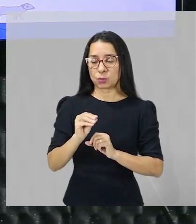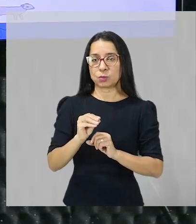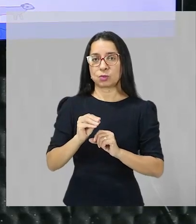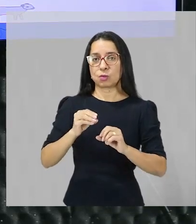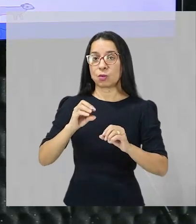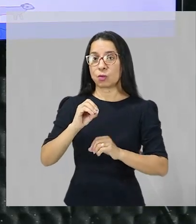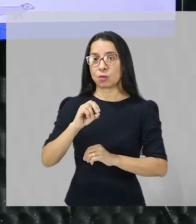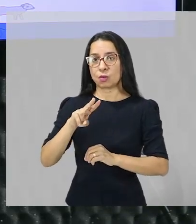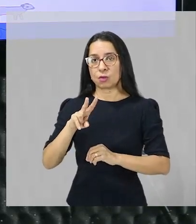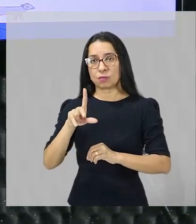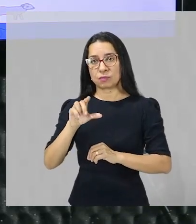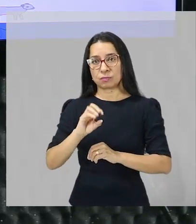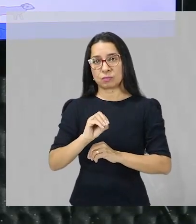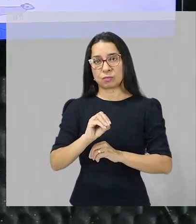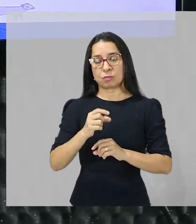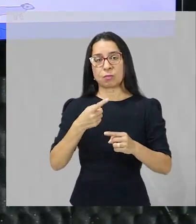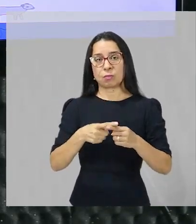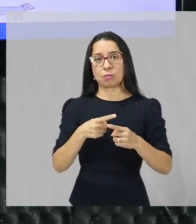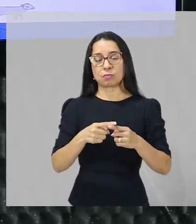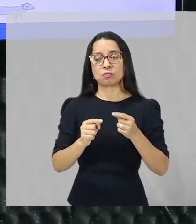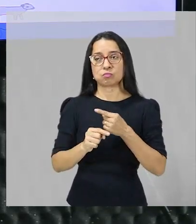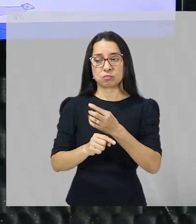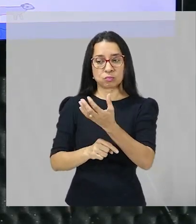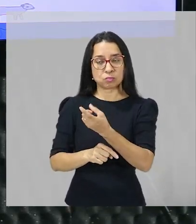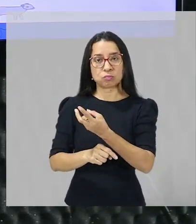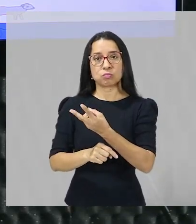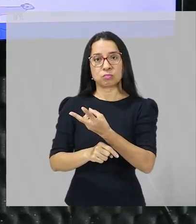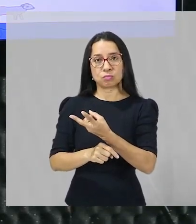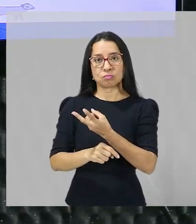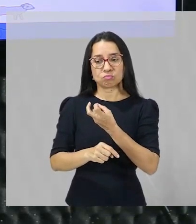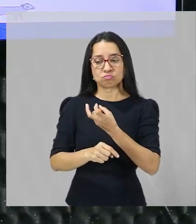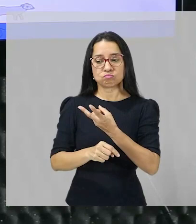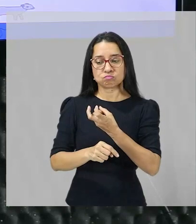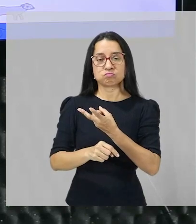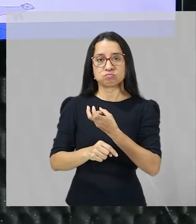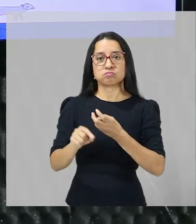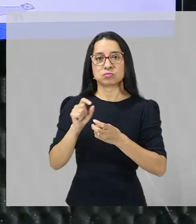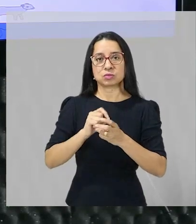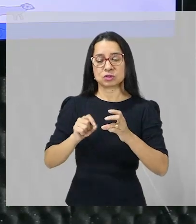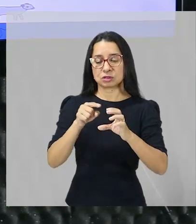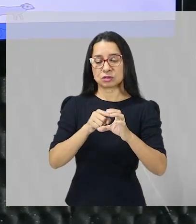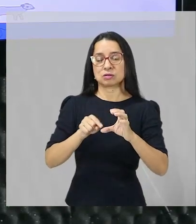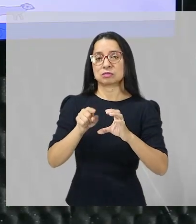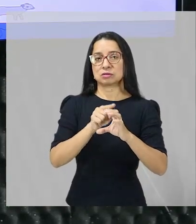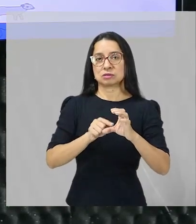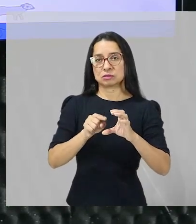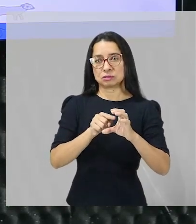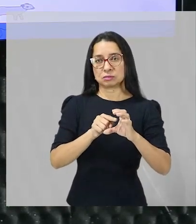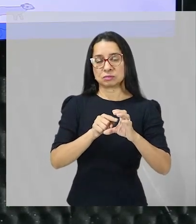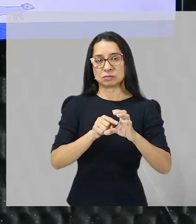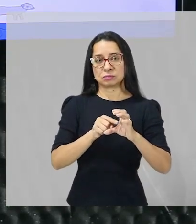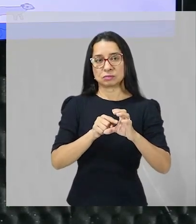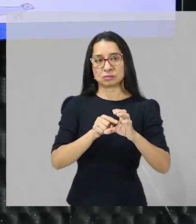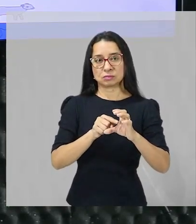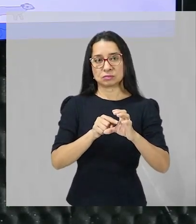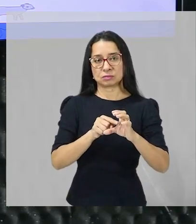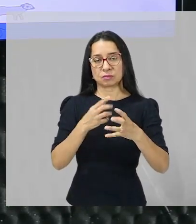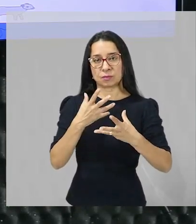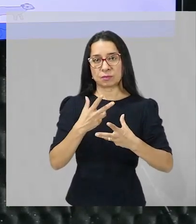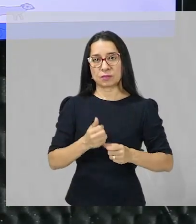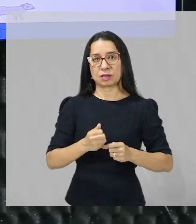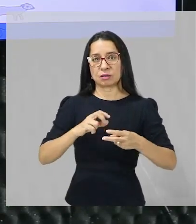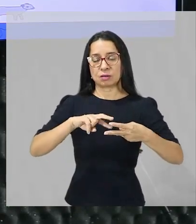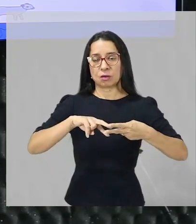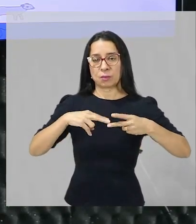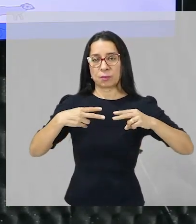aqui, ele foi retirado dos núcleos, permaneceu o citoplasma com as outras organelas, que só recebeu o material